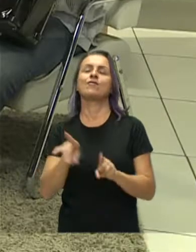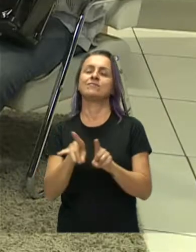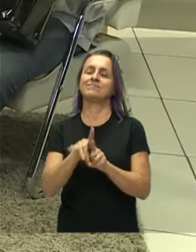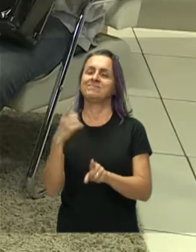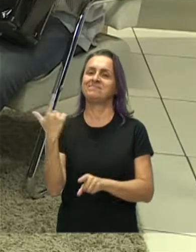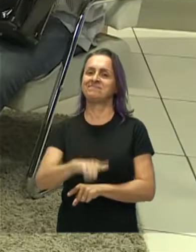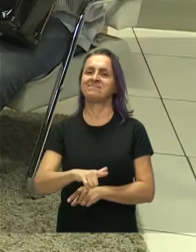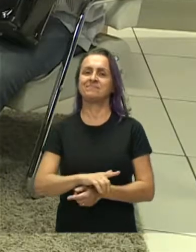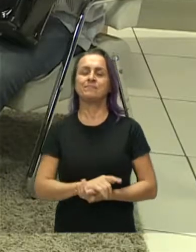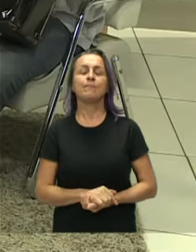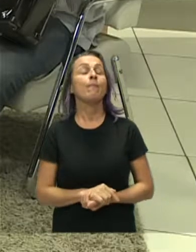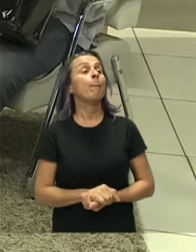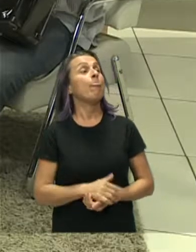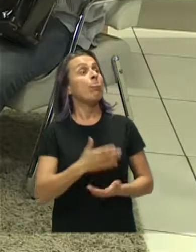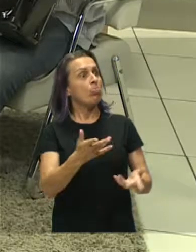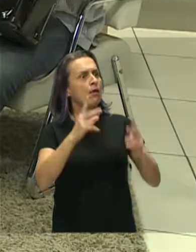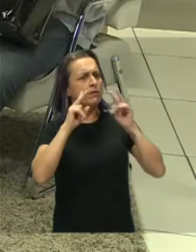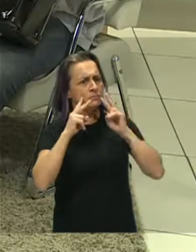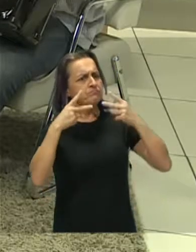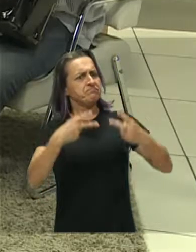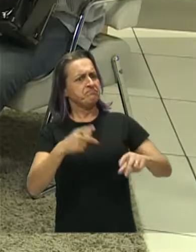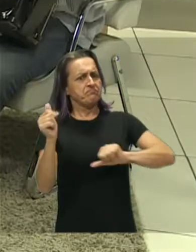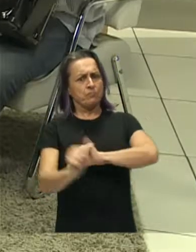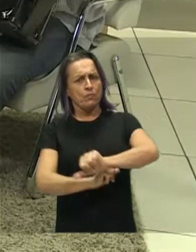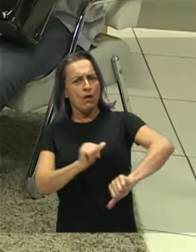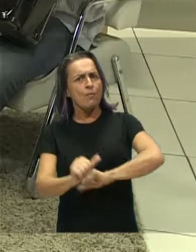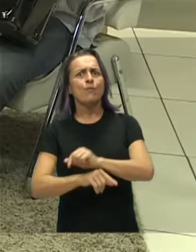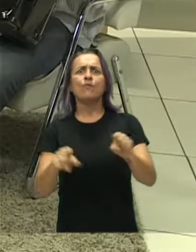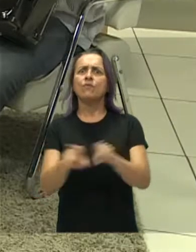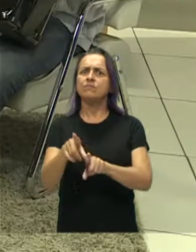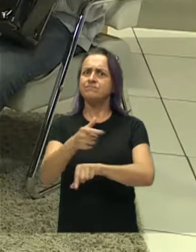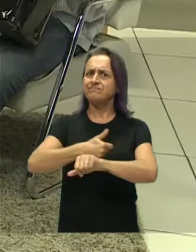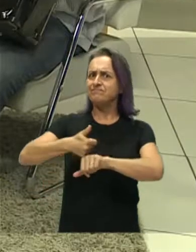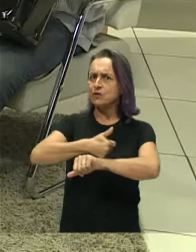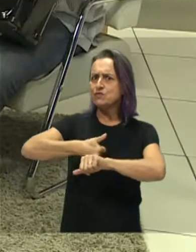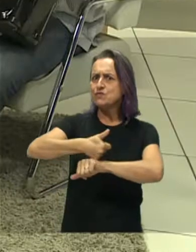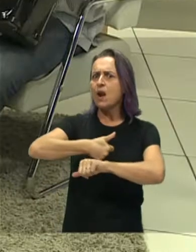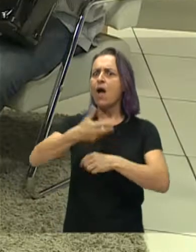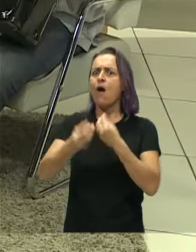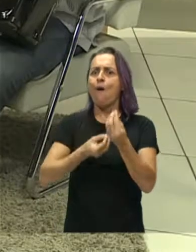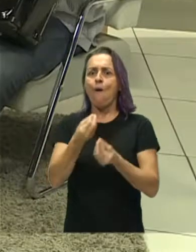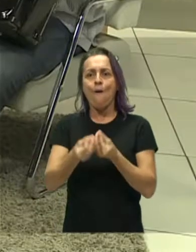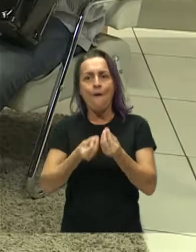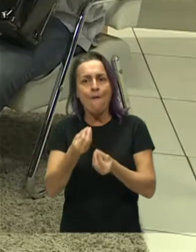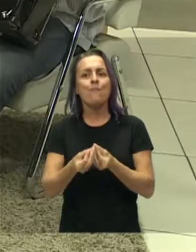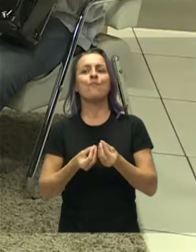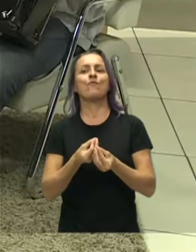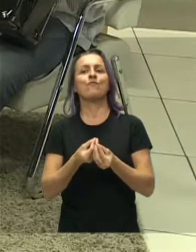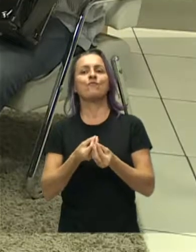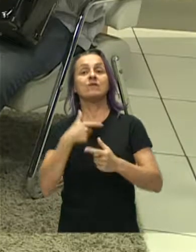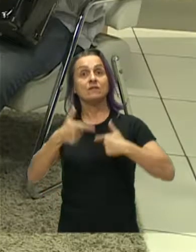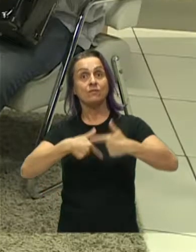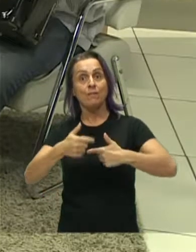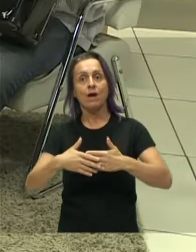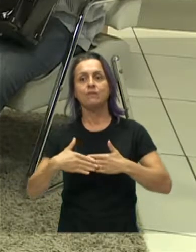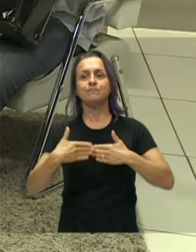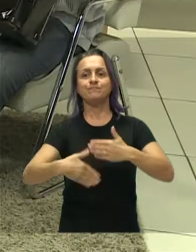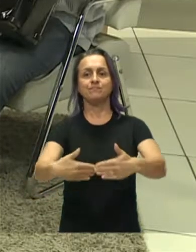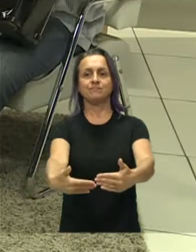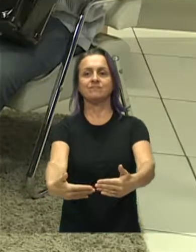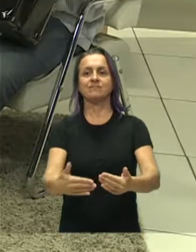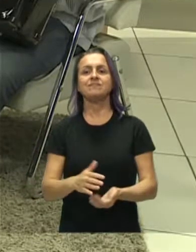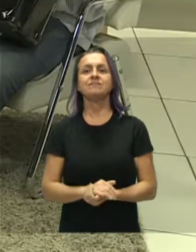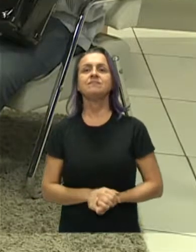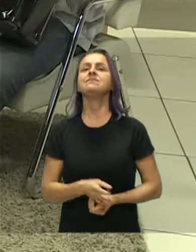até na carreira, no repensar como é que vai ter que ser direcionado o trabalho daqui para frente?